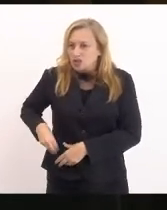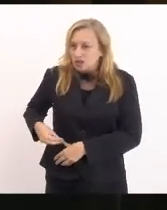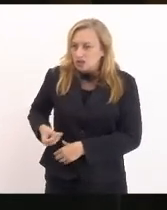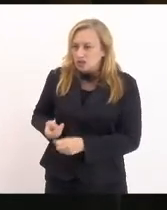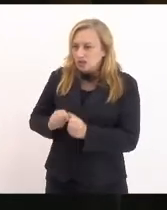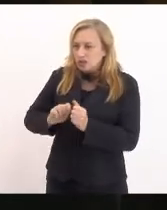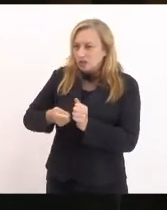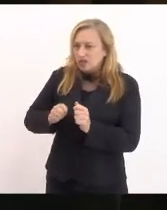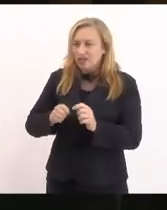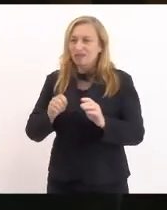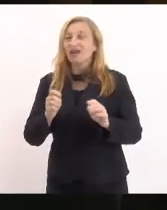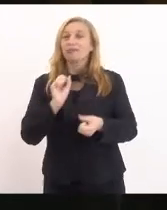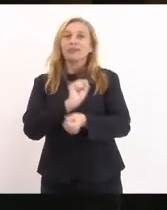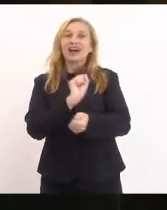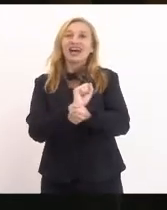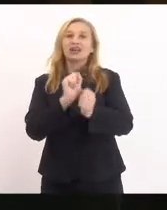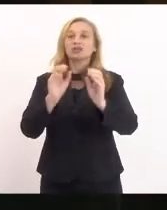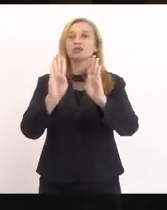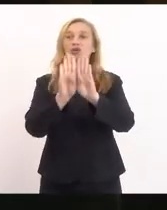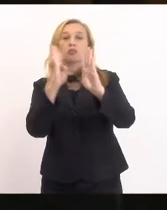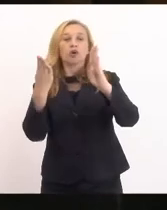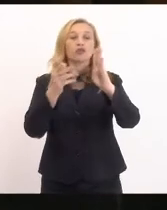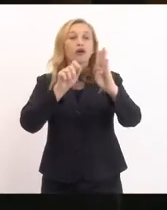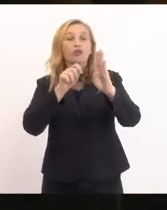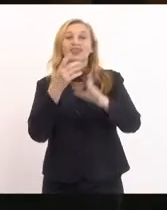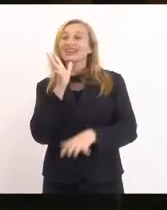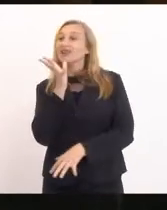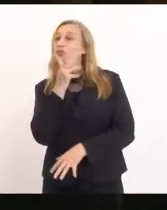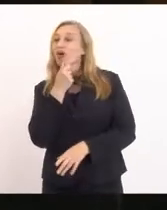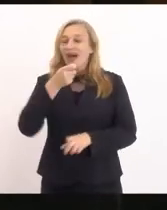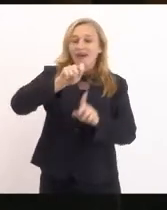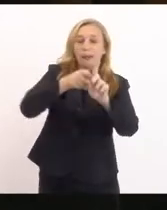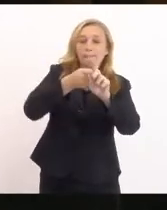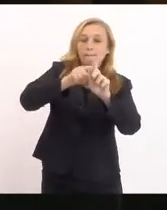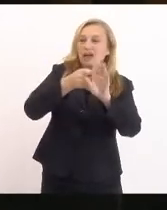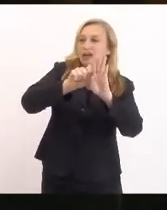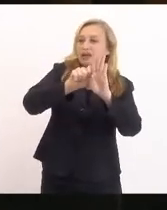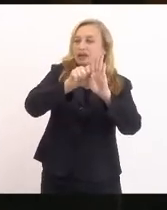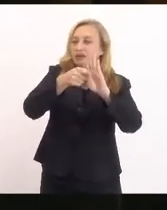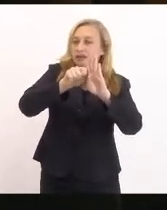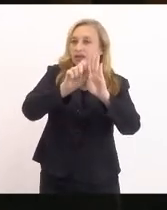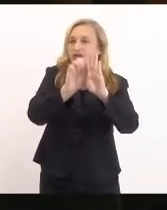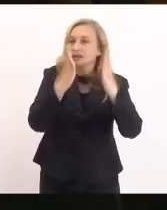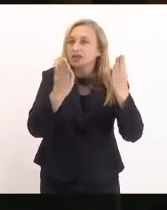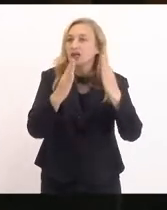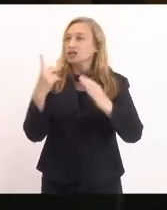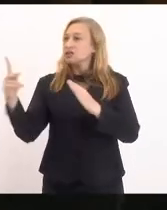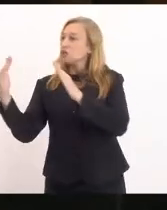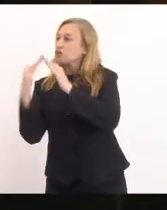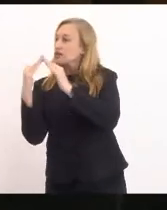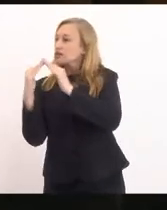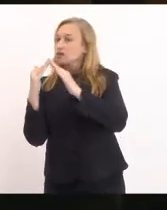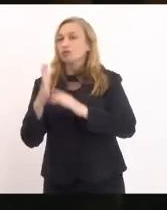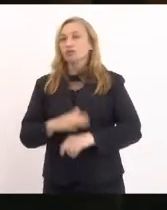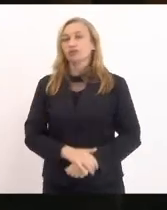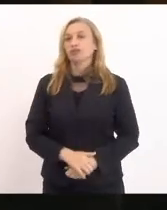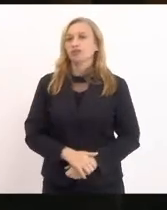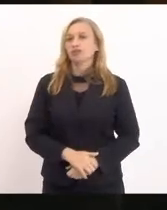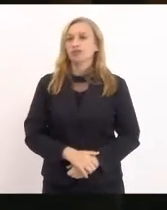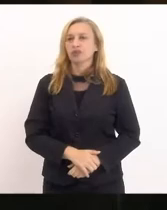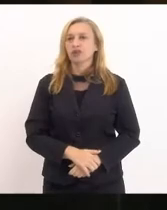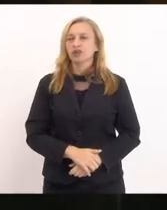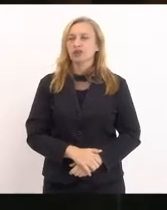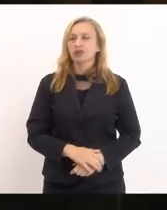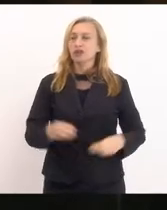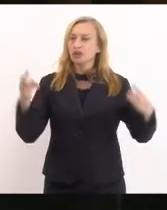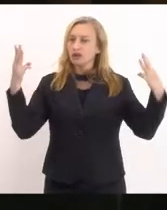no portão, tirando chave. É sempre um momento de certa apreensão. Seu vizinho da